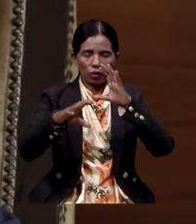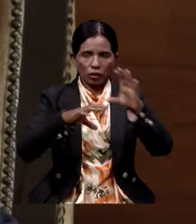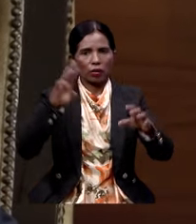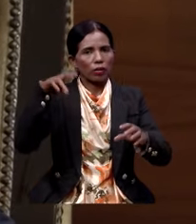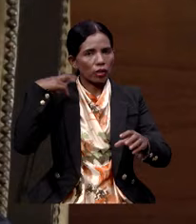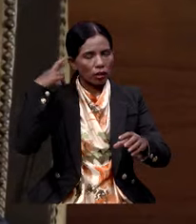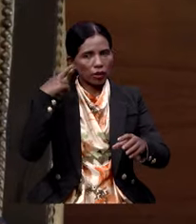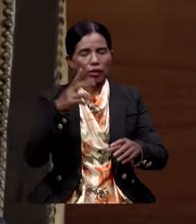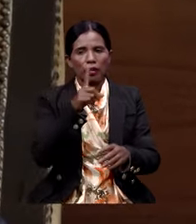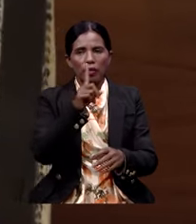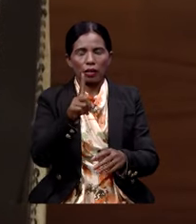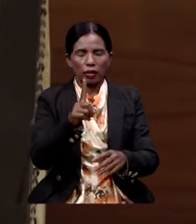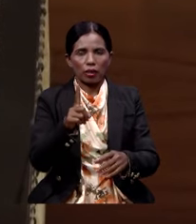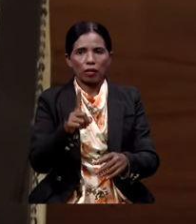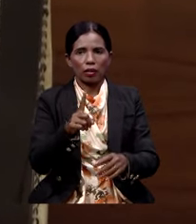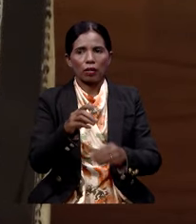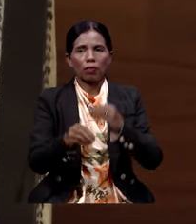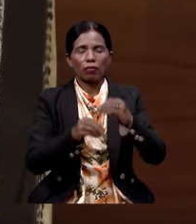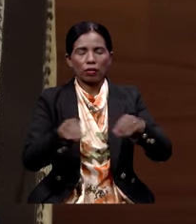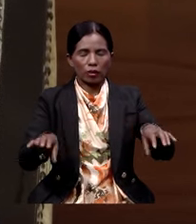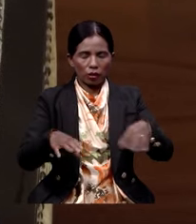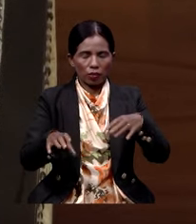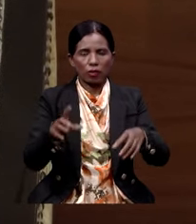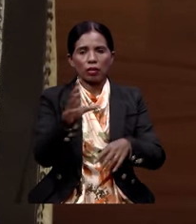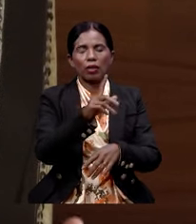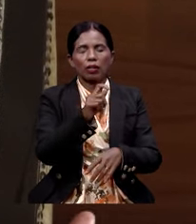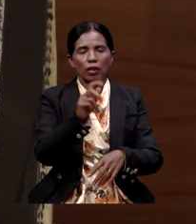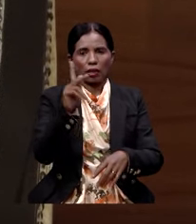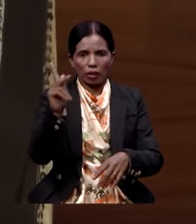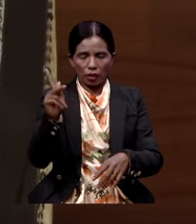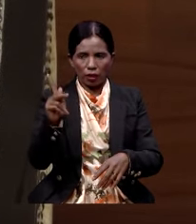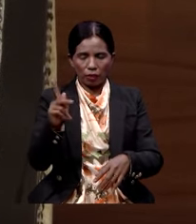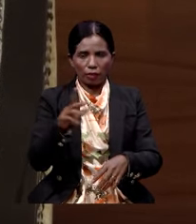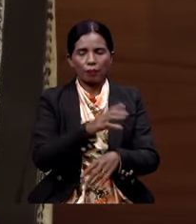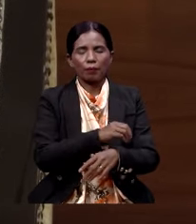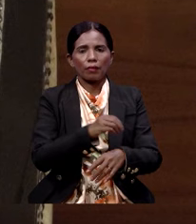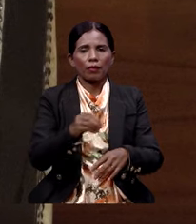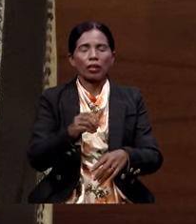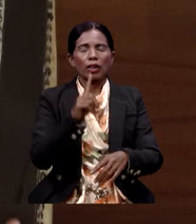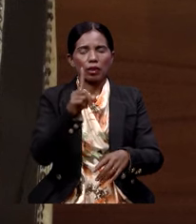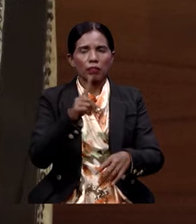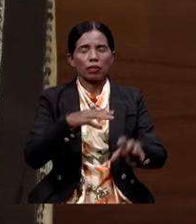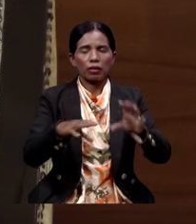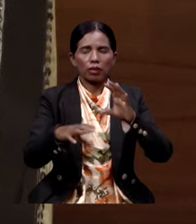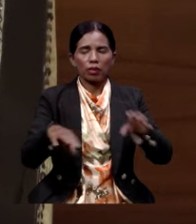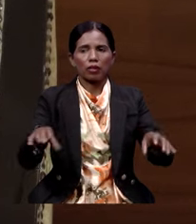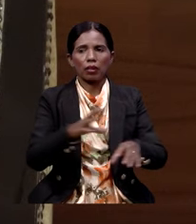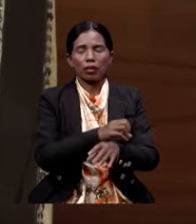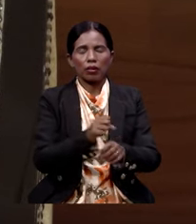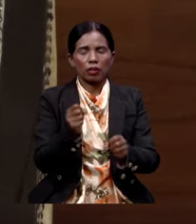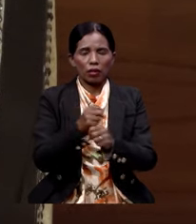nea, e da fale maconaba serviço de telecomunicação nea, e da fale macam aplicação e